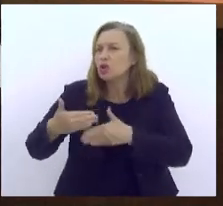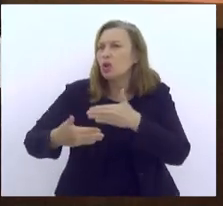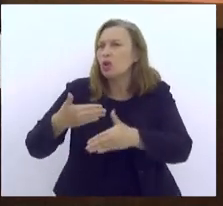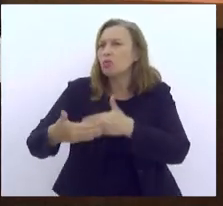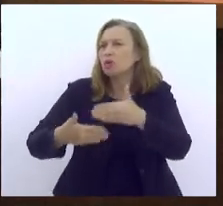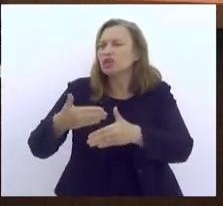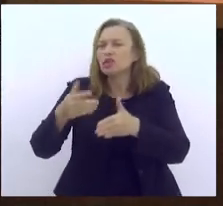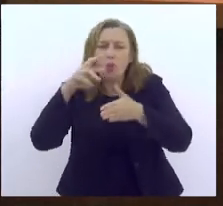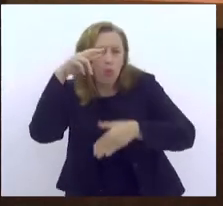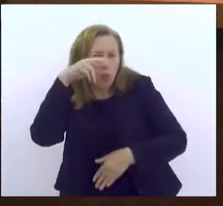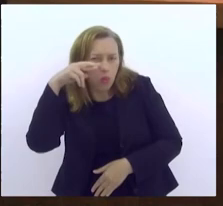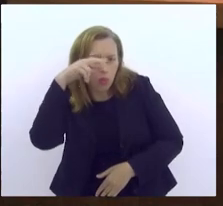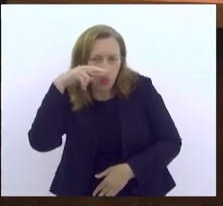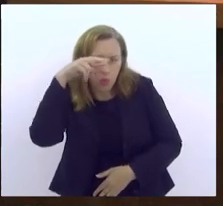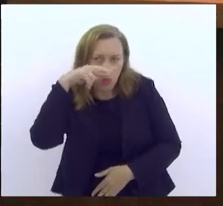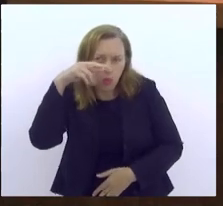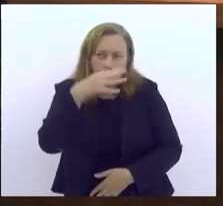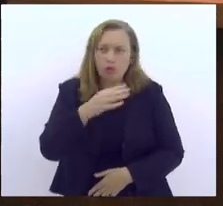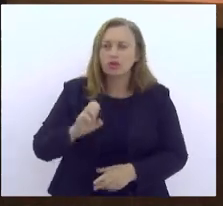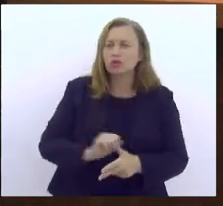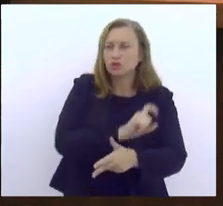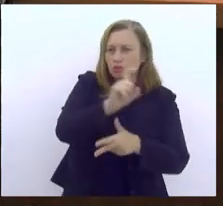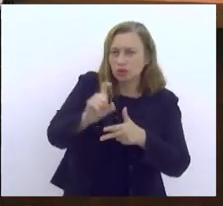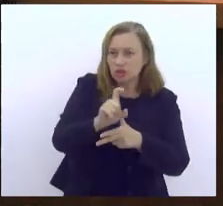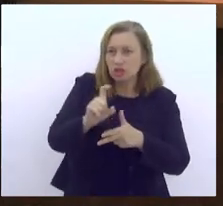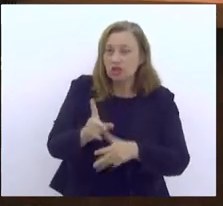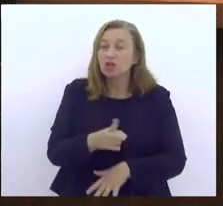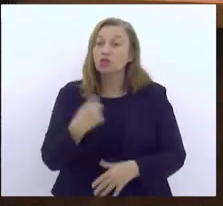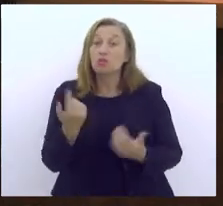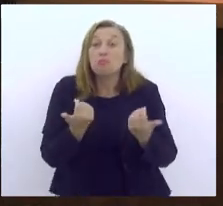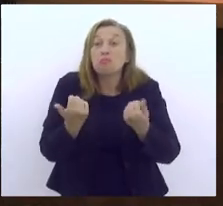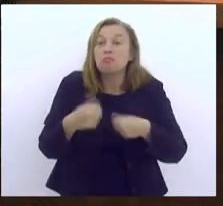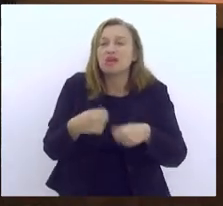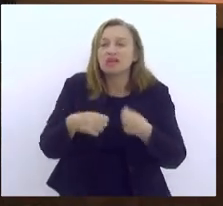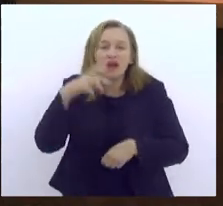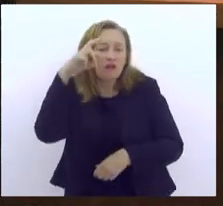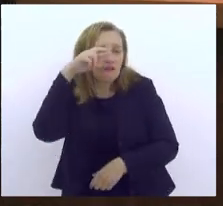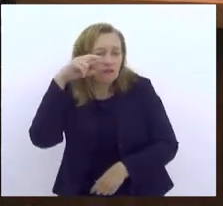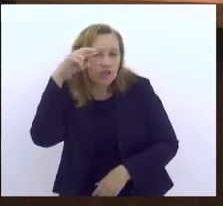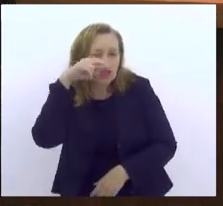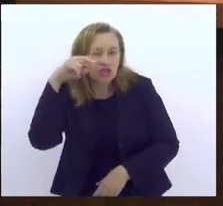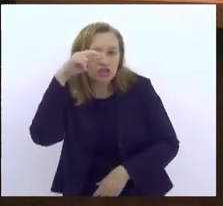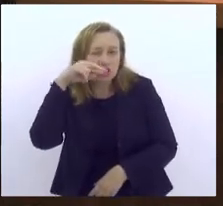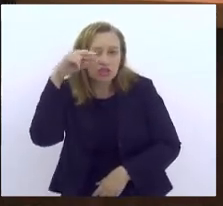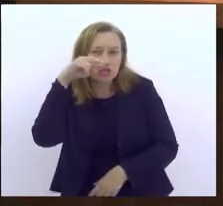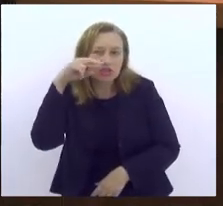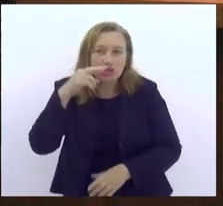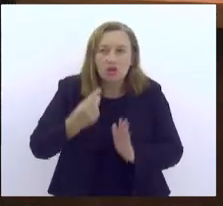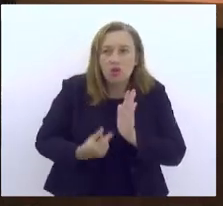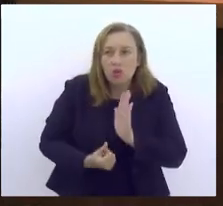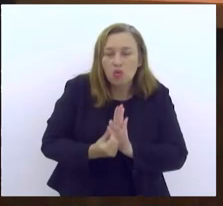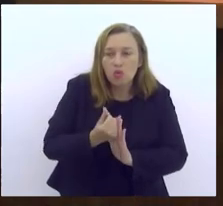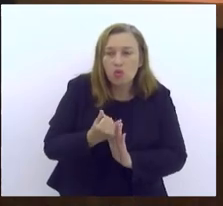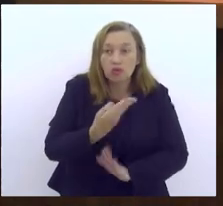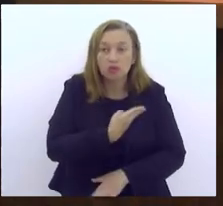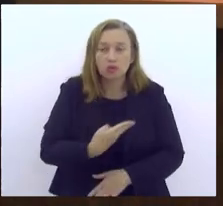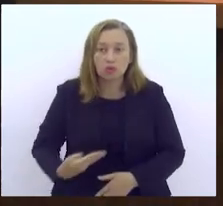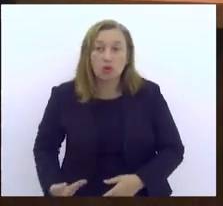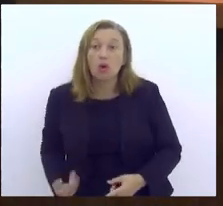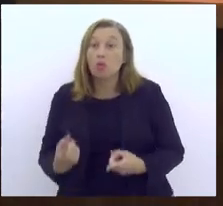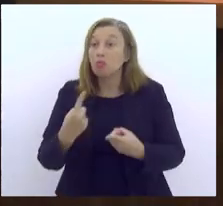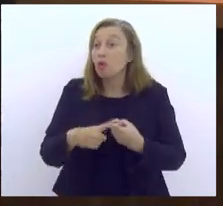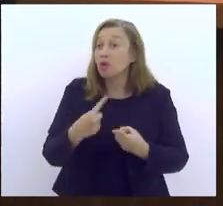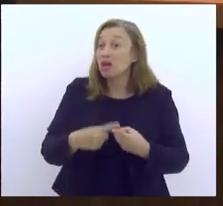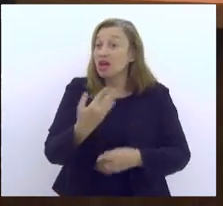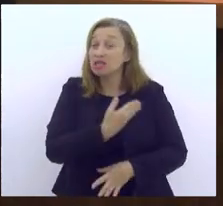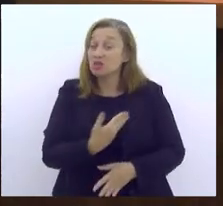de fiscalização do Poder Executivo, a gente precisa fiscalizar as finanças desse governo, porque esse